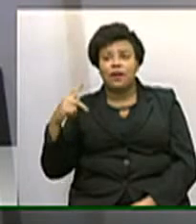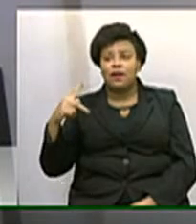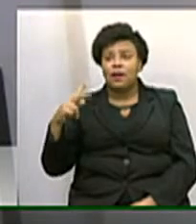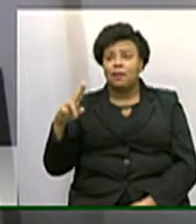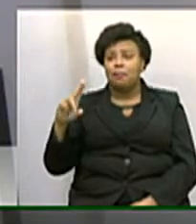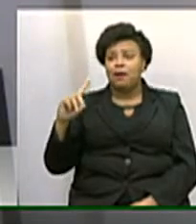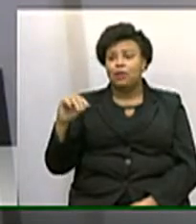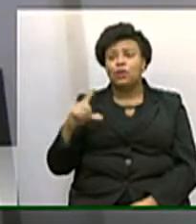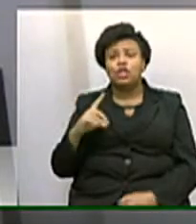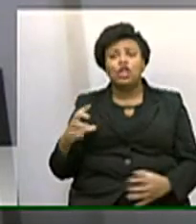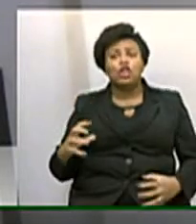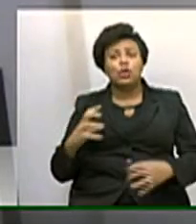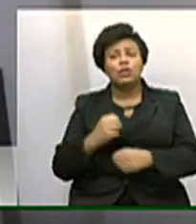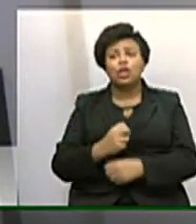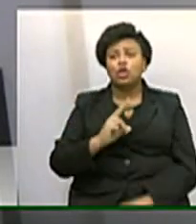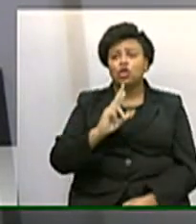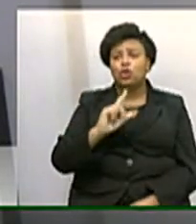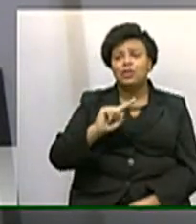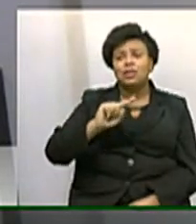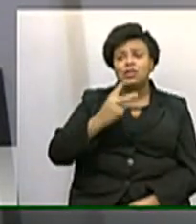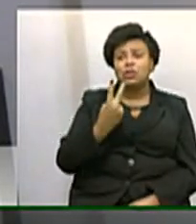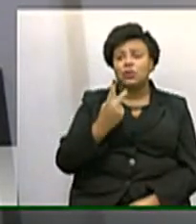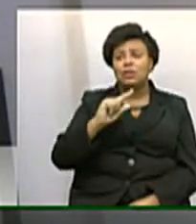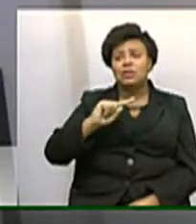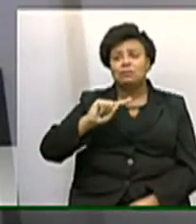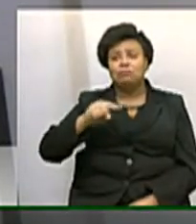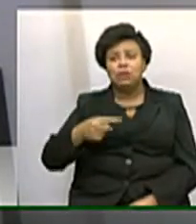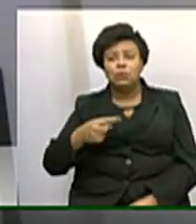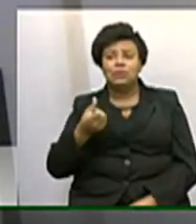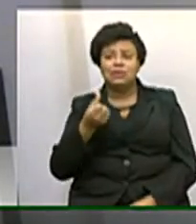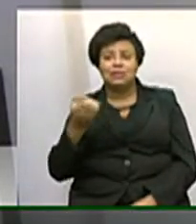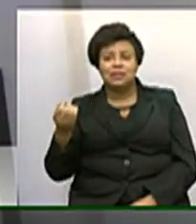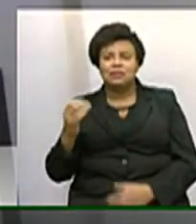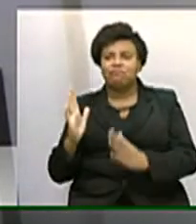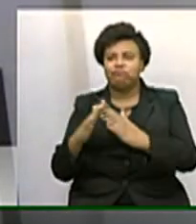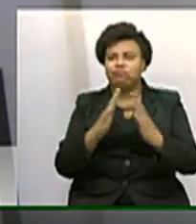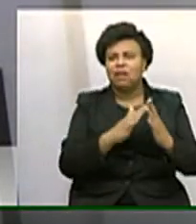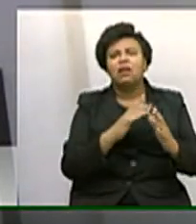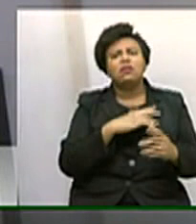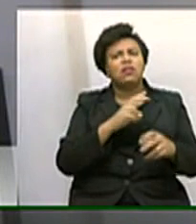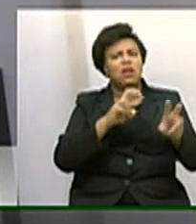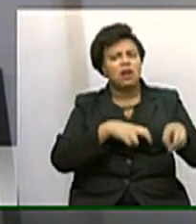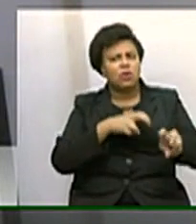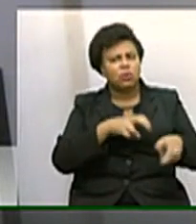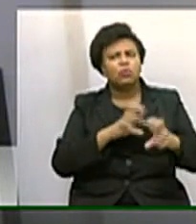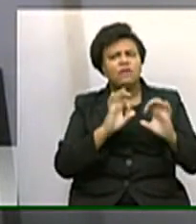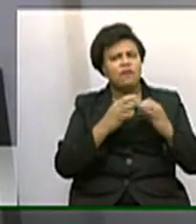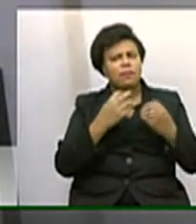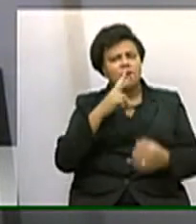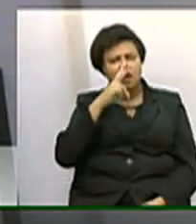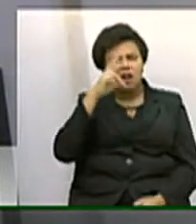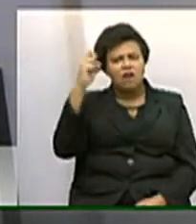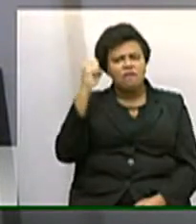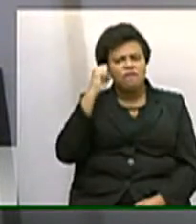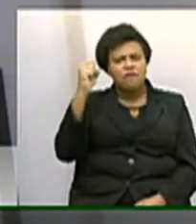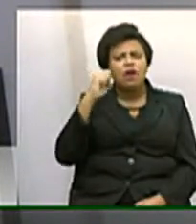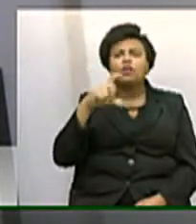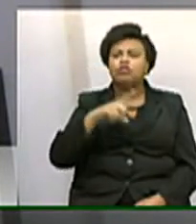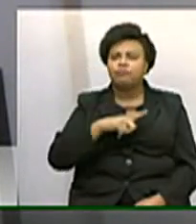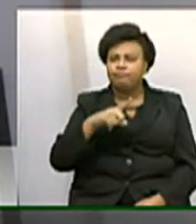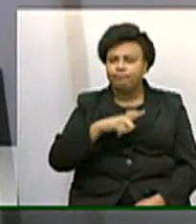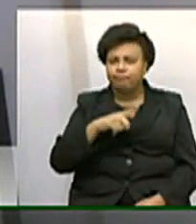é um município que tem em torno de 2.600 habitantes, um município que tem uma agricultura familiar pujante, e que